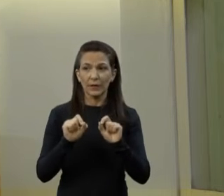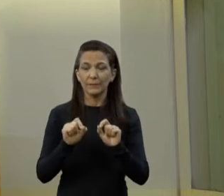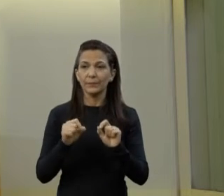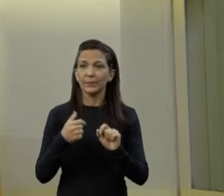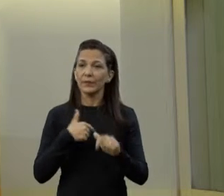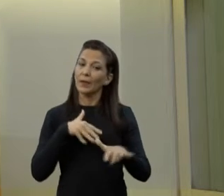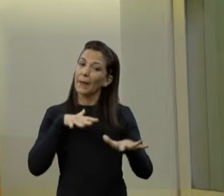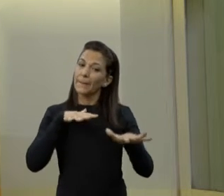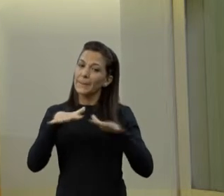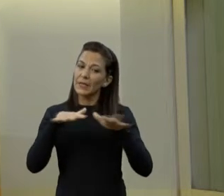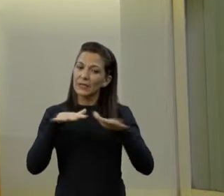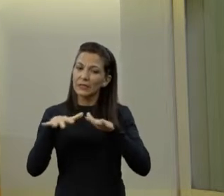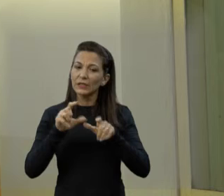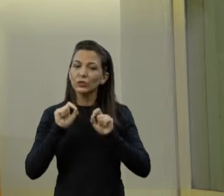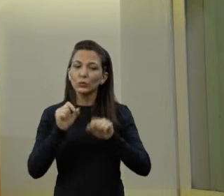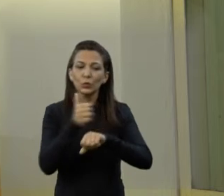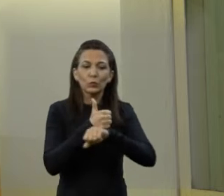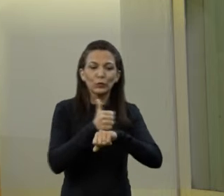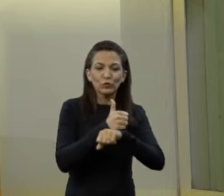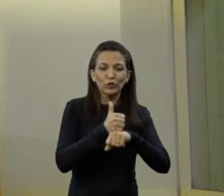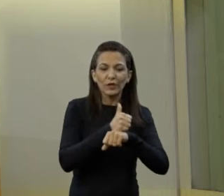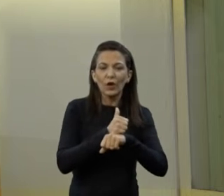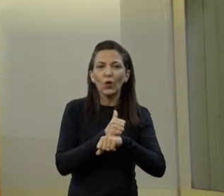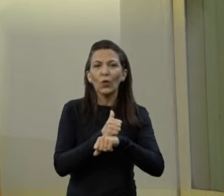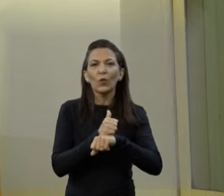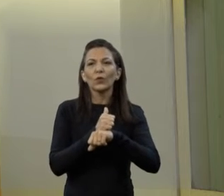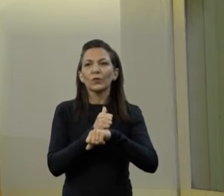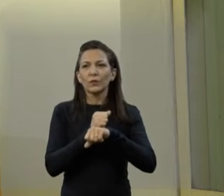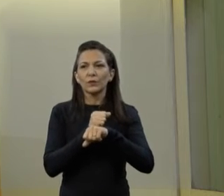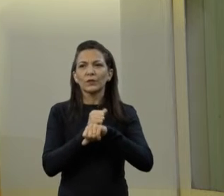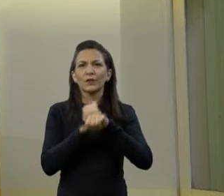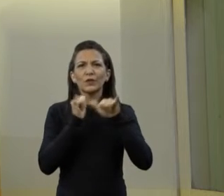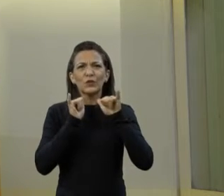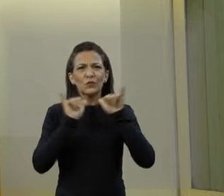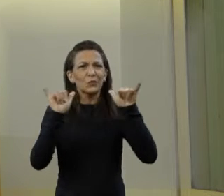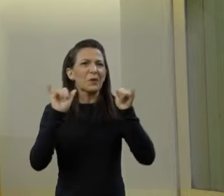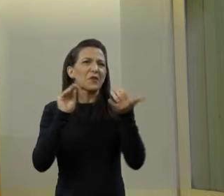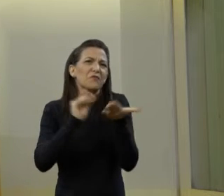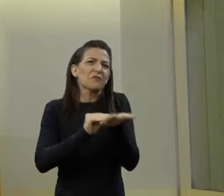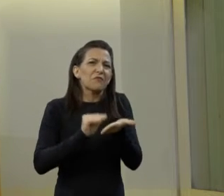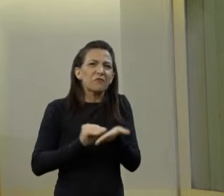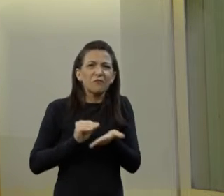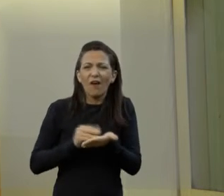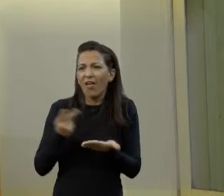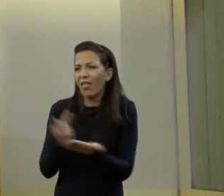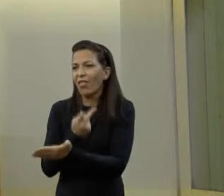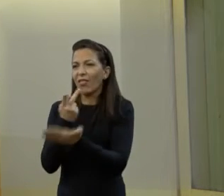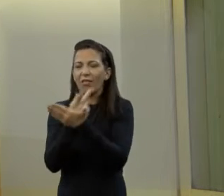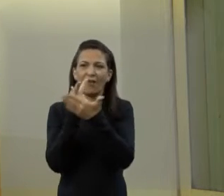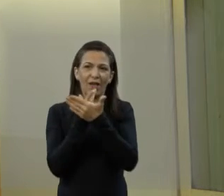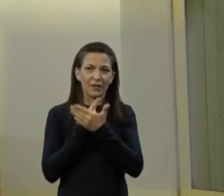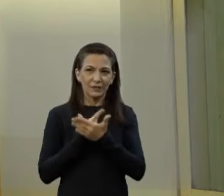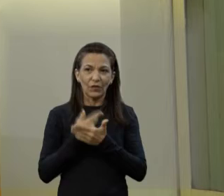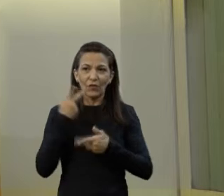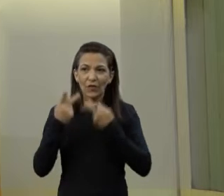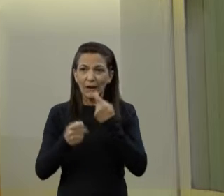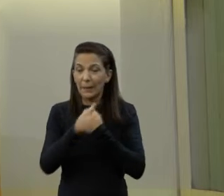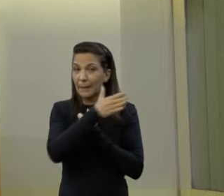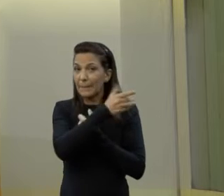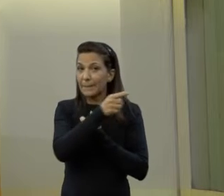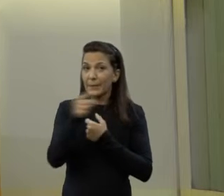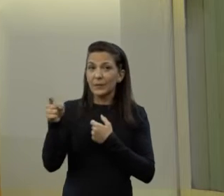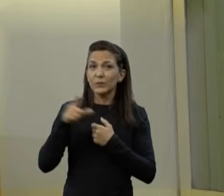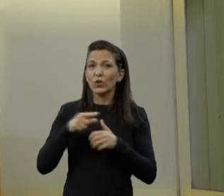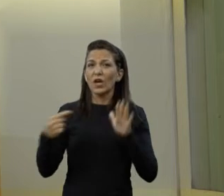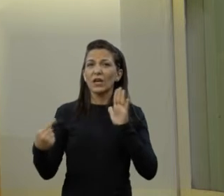o papel de militantes do que profissionais devia informando ao invés de informar e por isso eu quero falar para aqueles